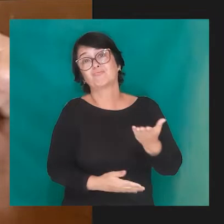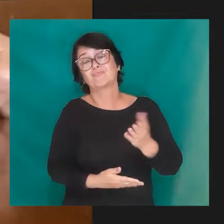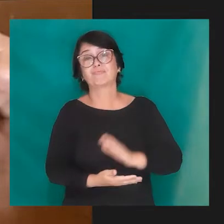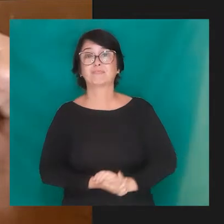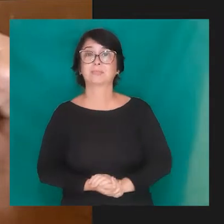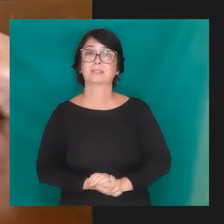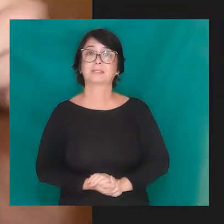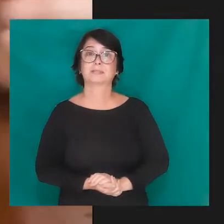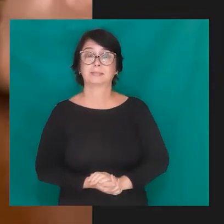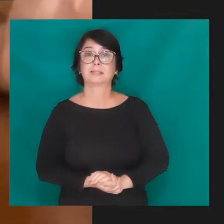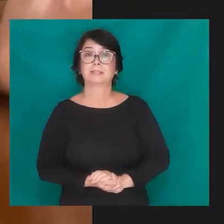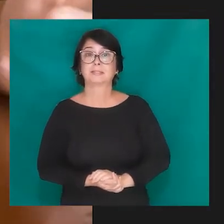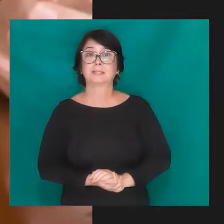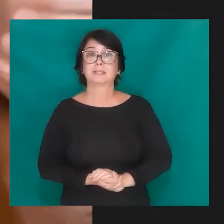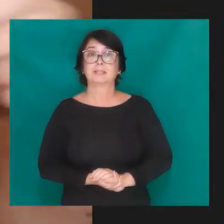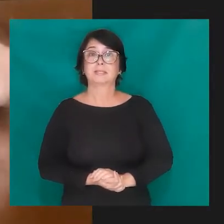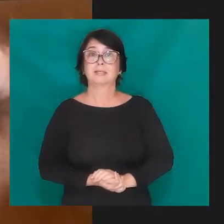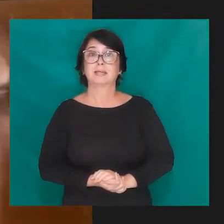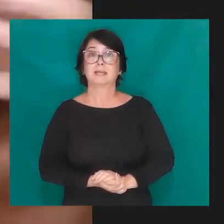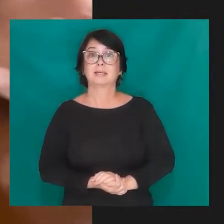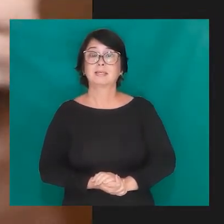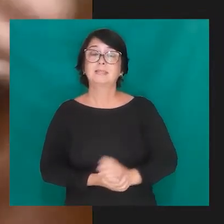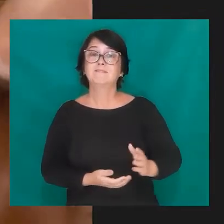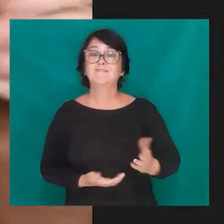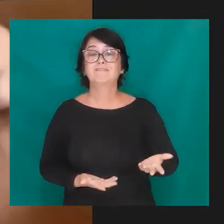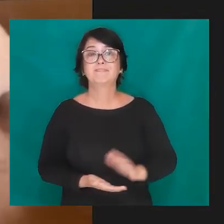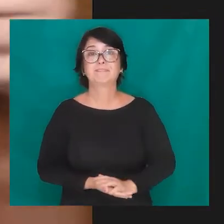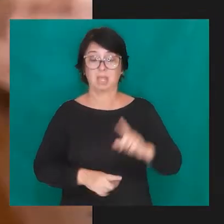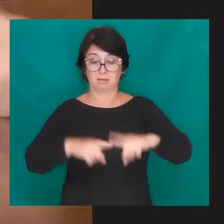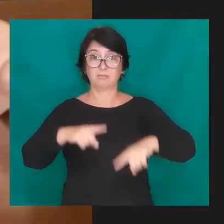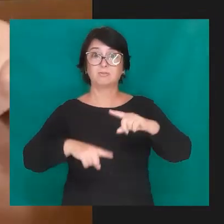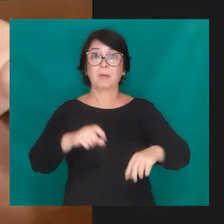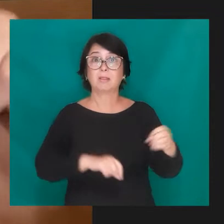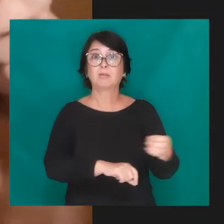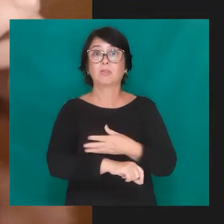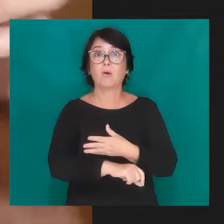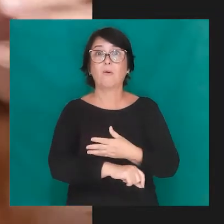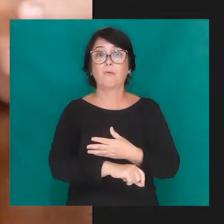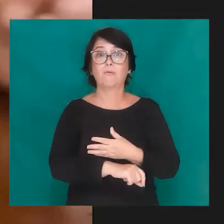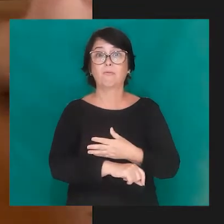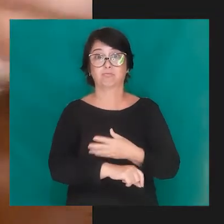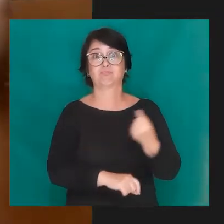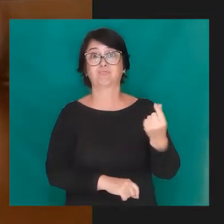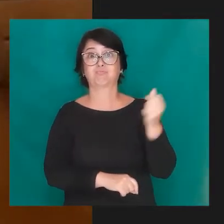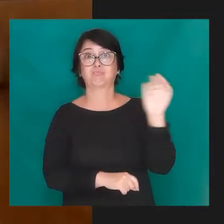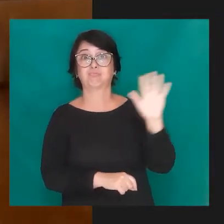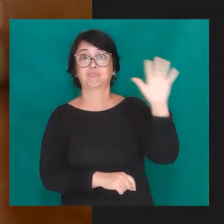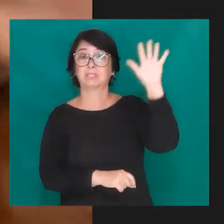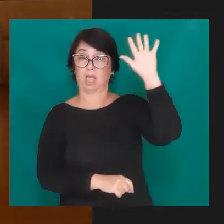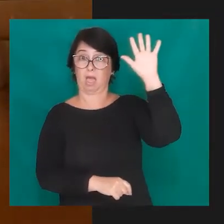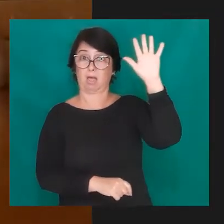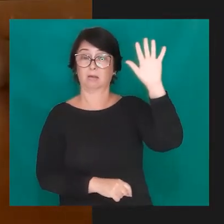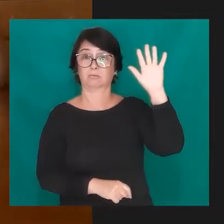aquela com a liberação, e aí o instrumento que aparecia novo era um instrumento muito caro. O acordeon já é um instrumento